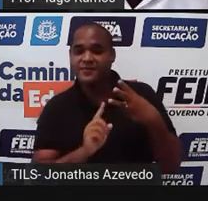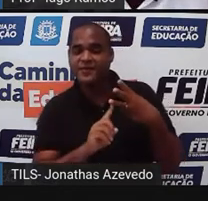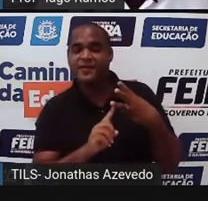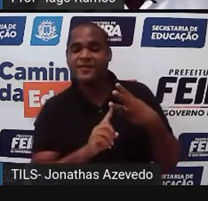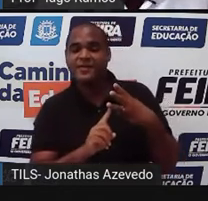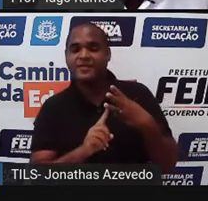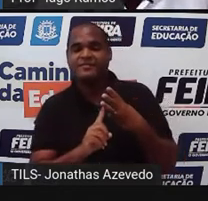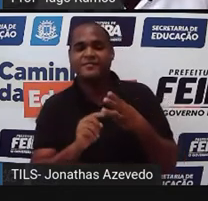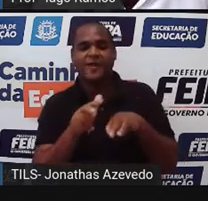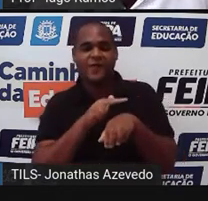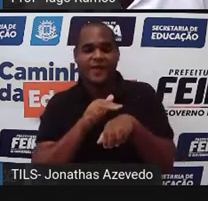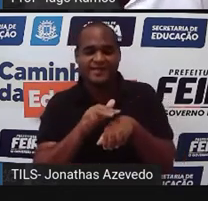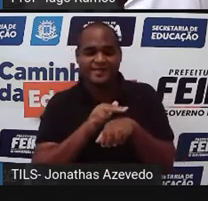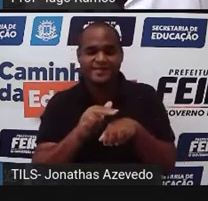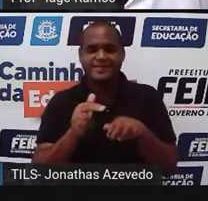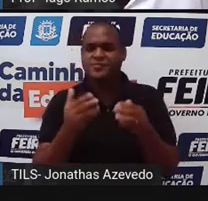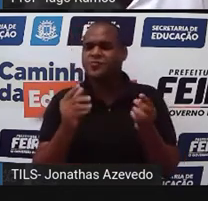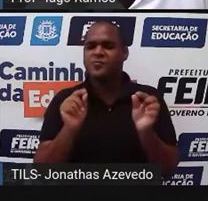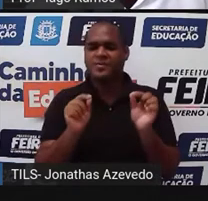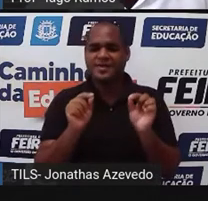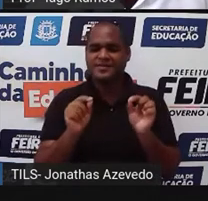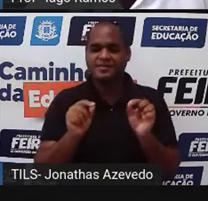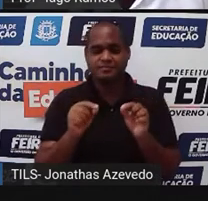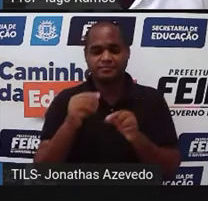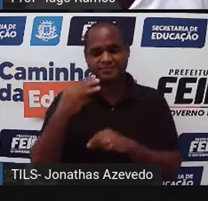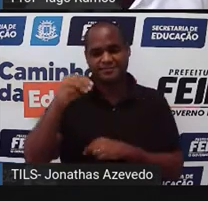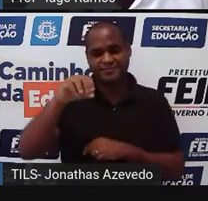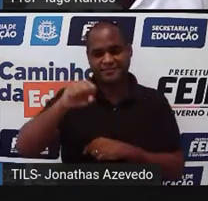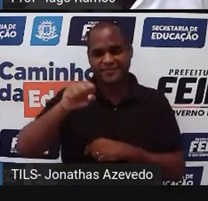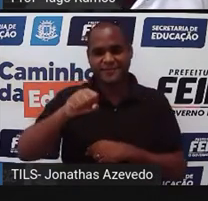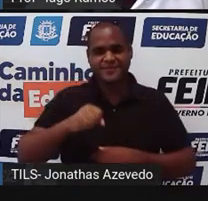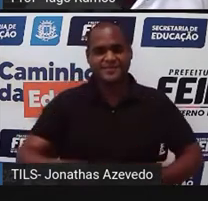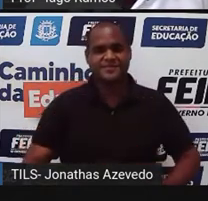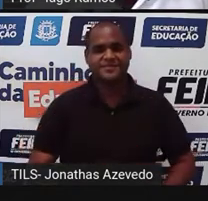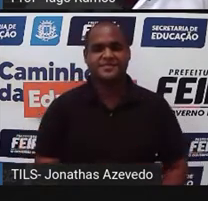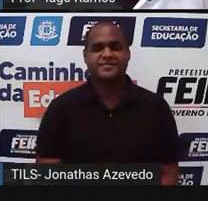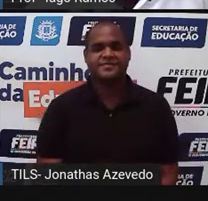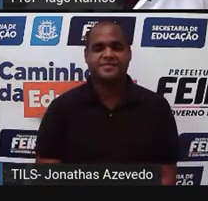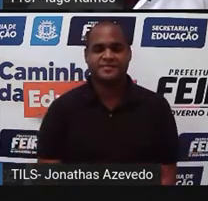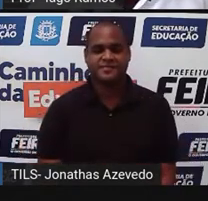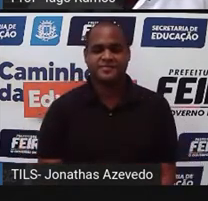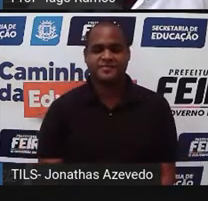quadrilátero em vez de mais claro Qual é o quadrilátero 30 segundos